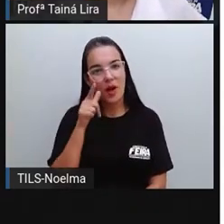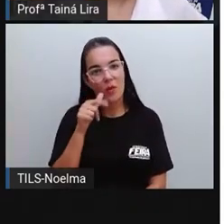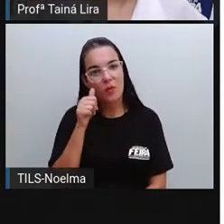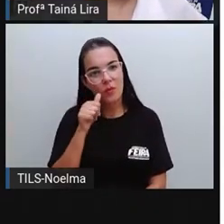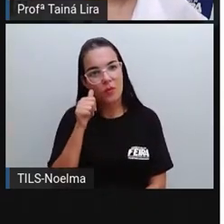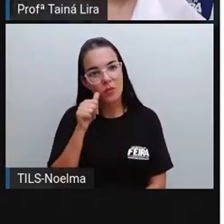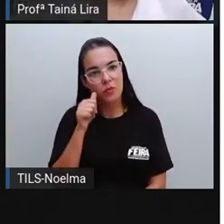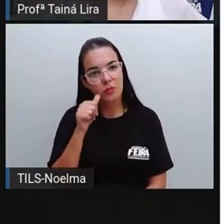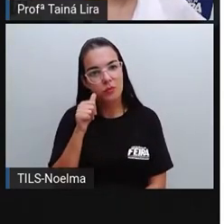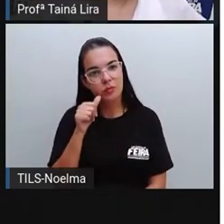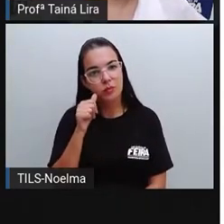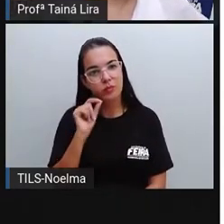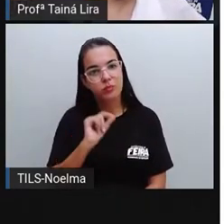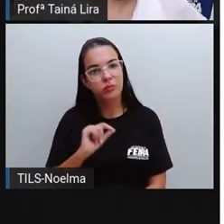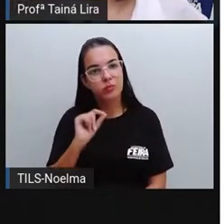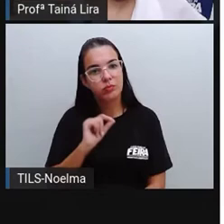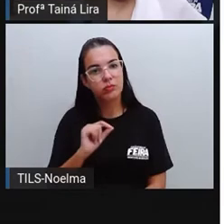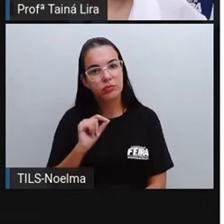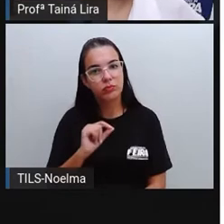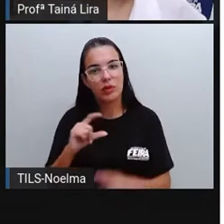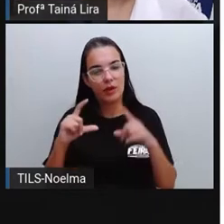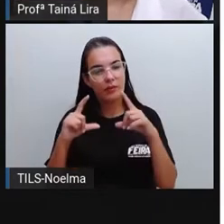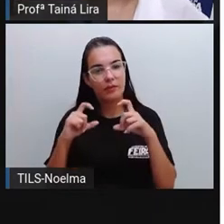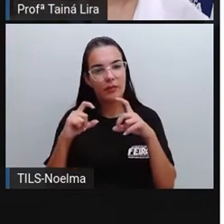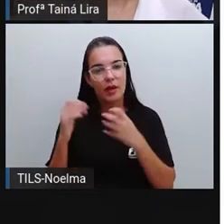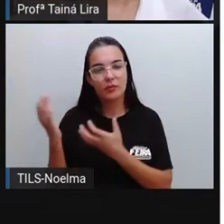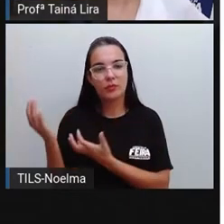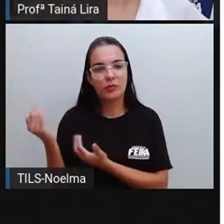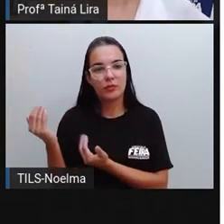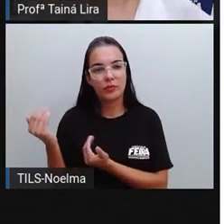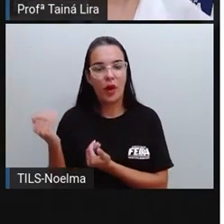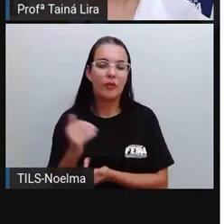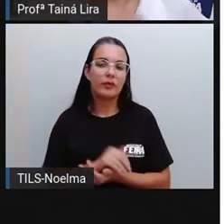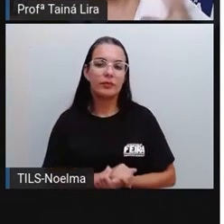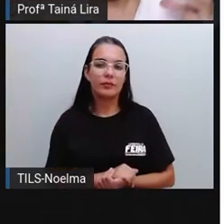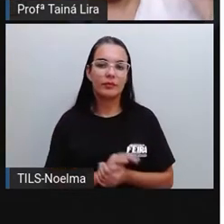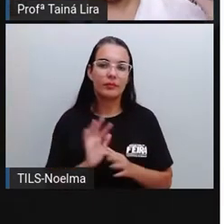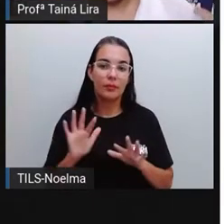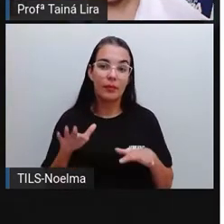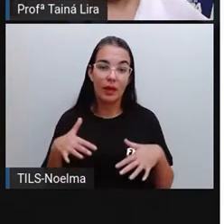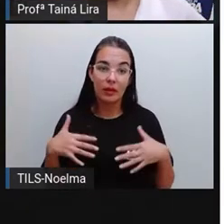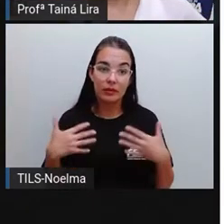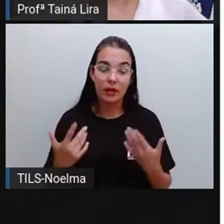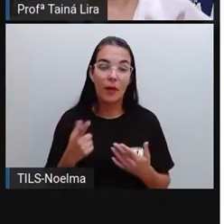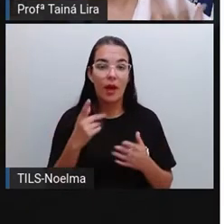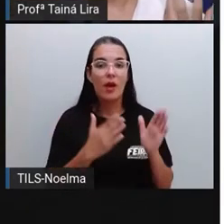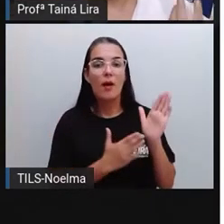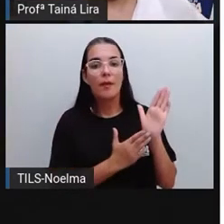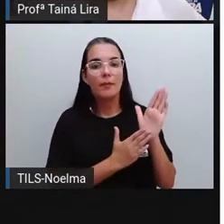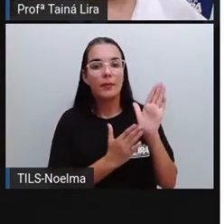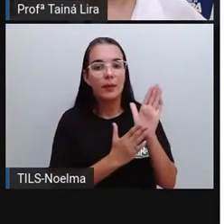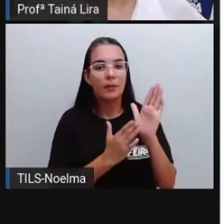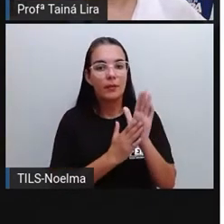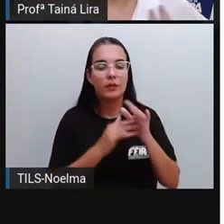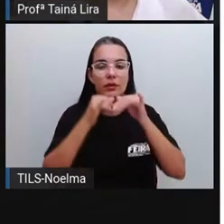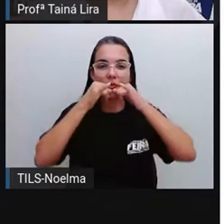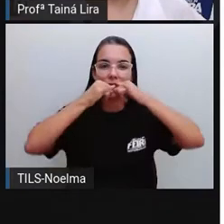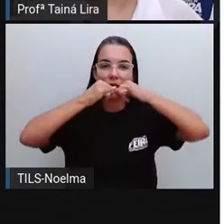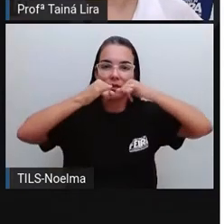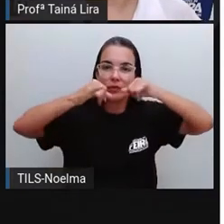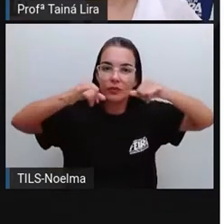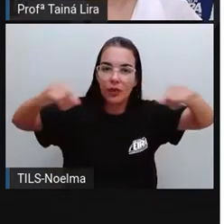ó, de uma jovem, tá? Então, essa é uma campanha publicitária, é